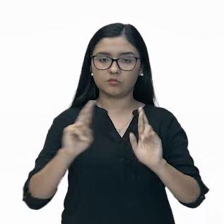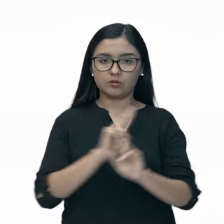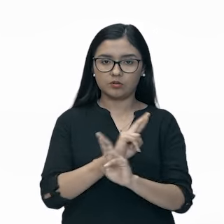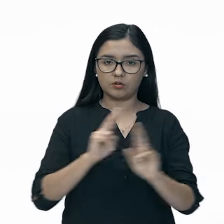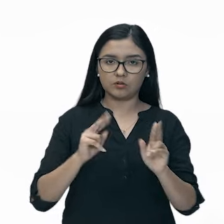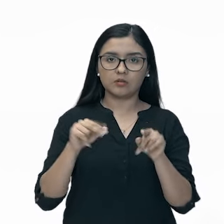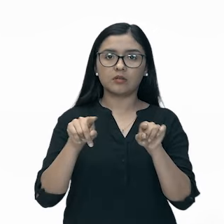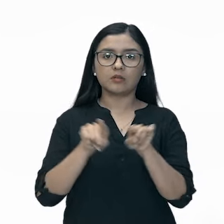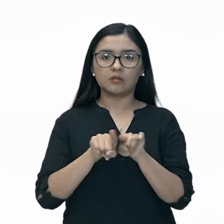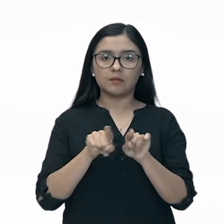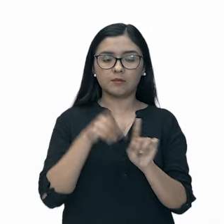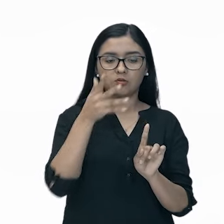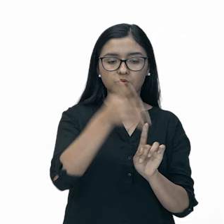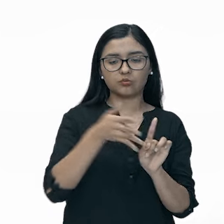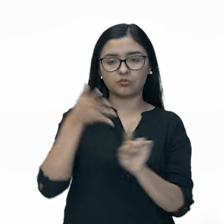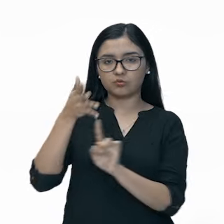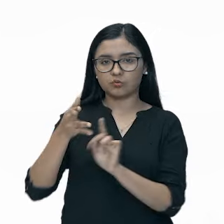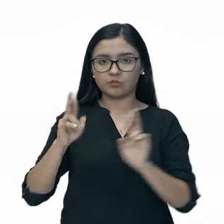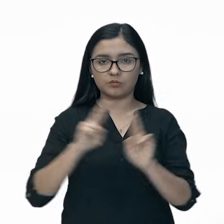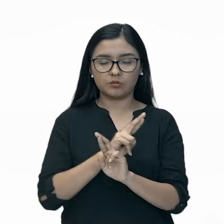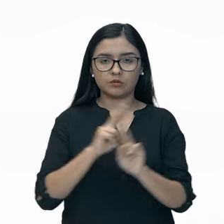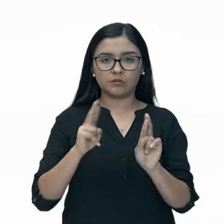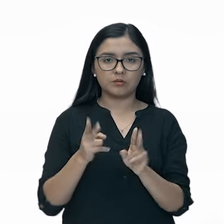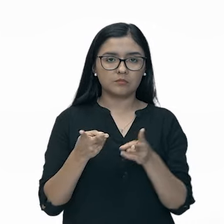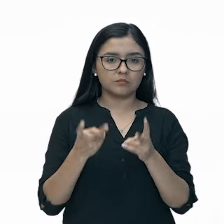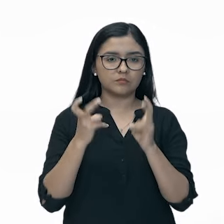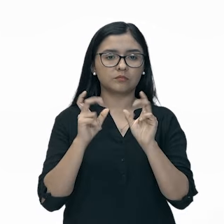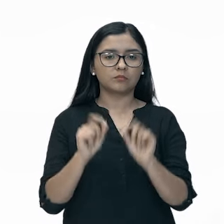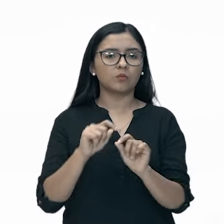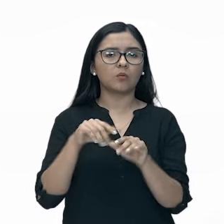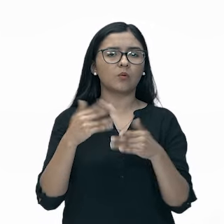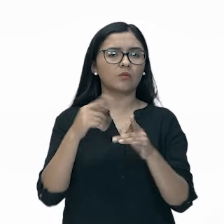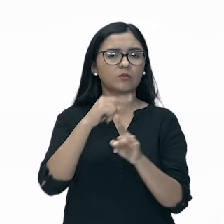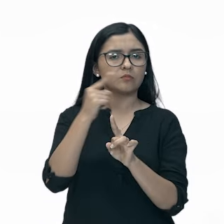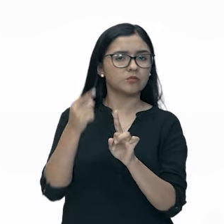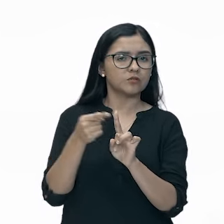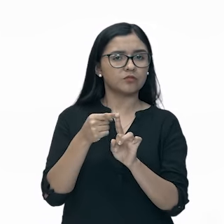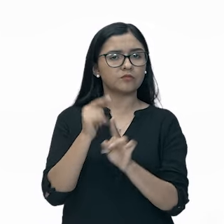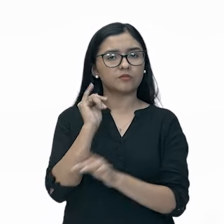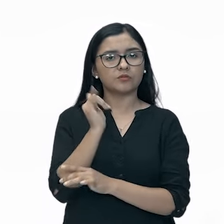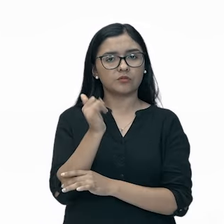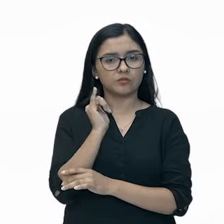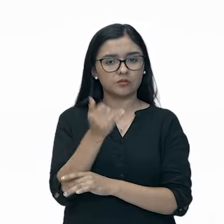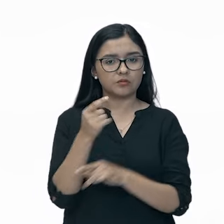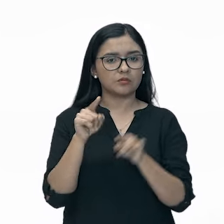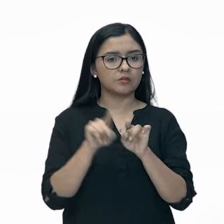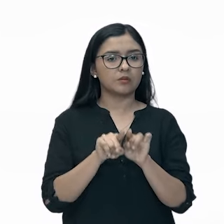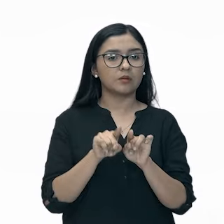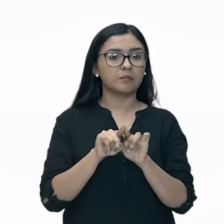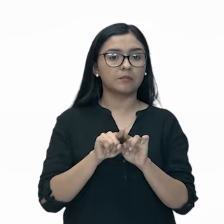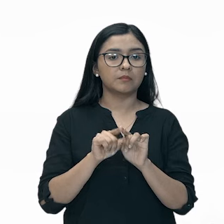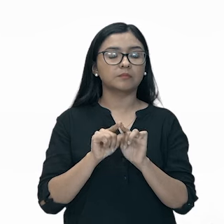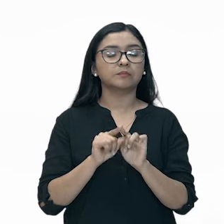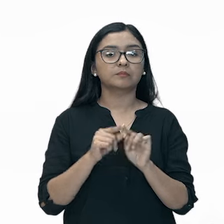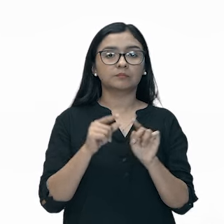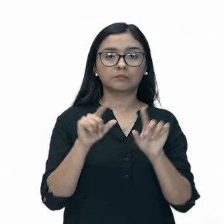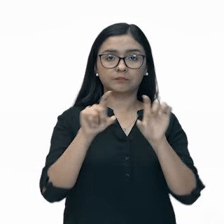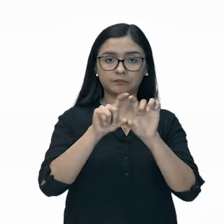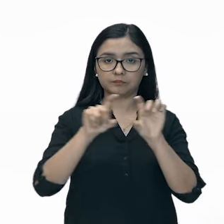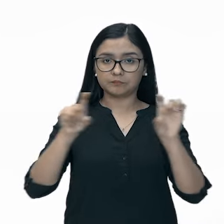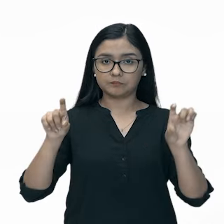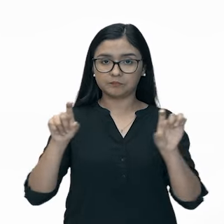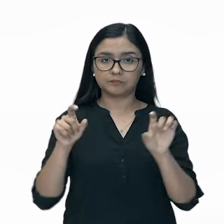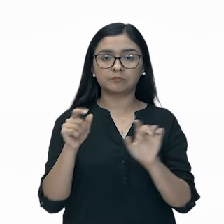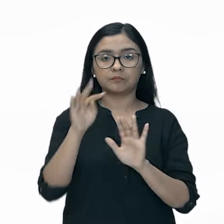interdiscursividade percepção da intencionalidade discursiva procedimentos de paráfrase paródia